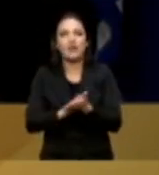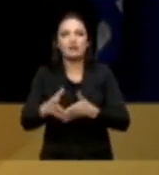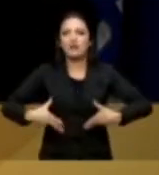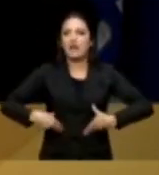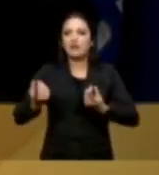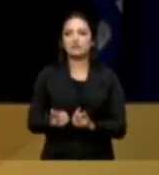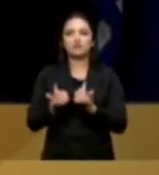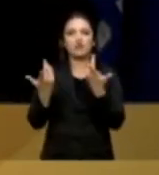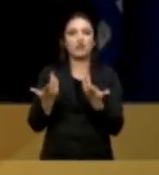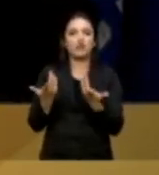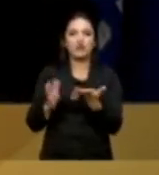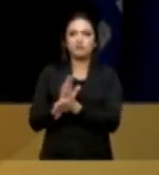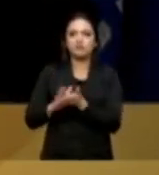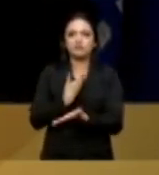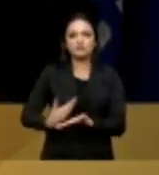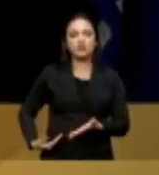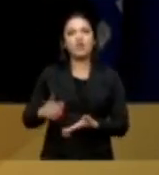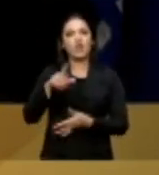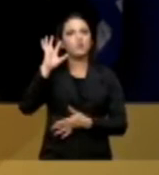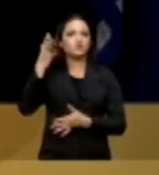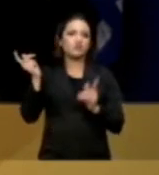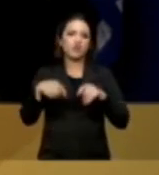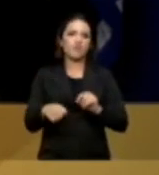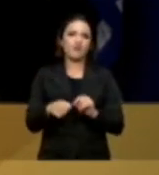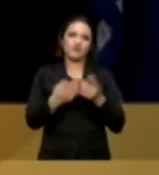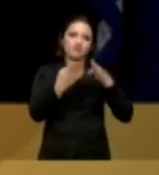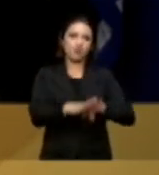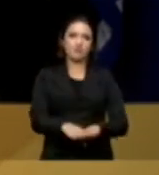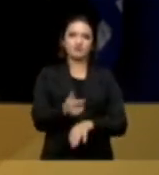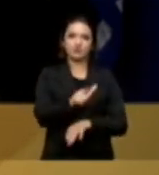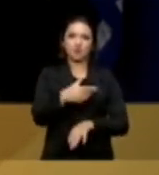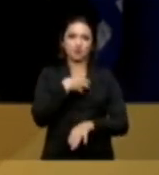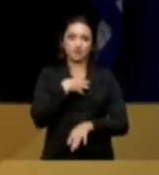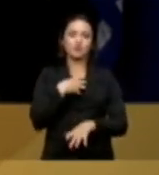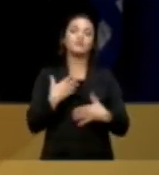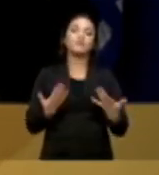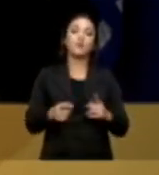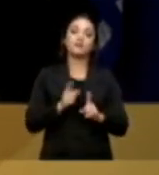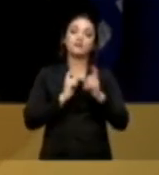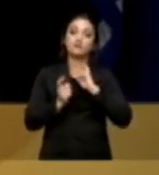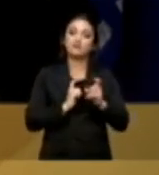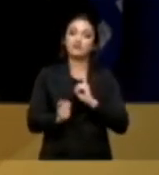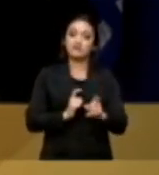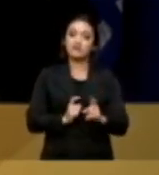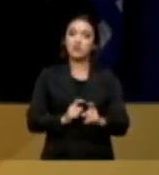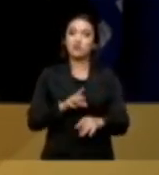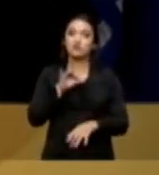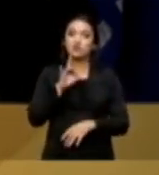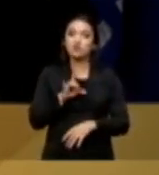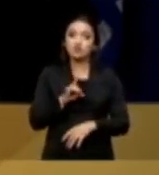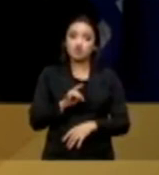É solução hermenêutica conciliadora de valores funcionais. A administração somente deve recusar a oferta de prestação